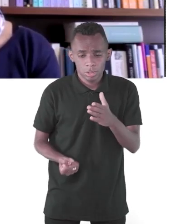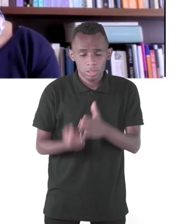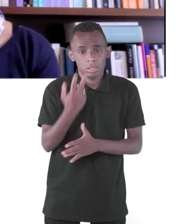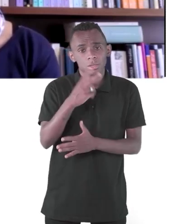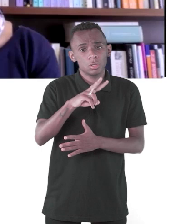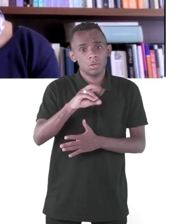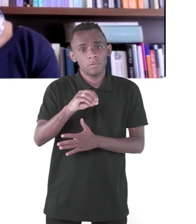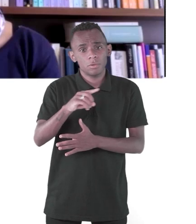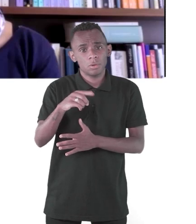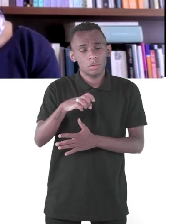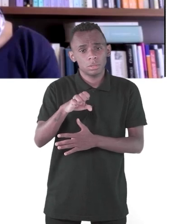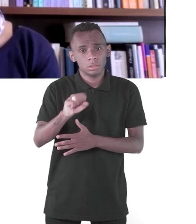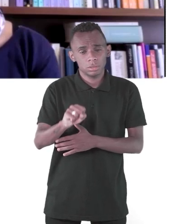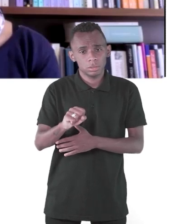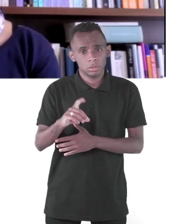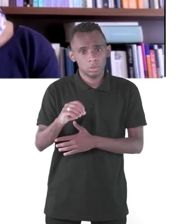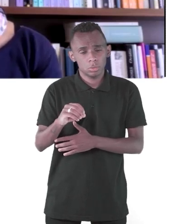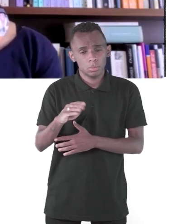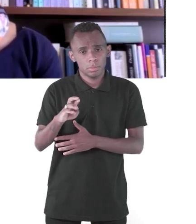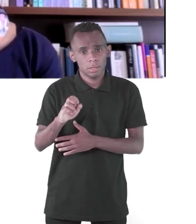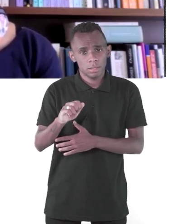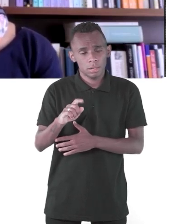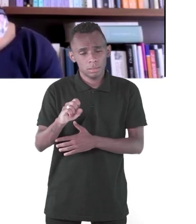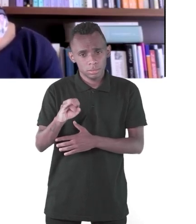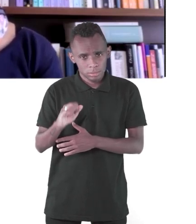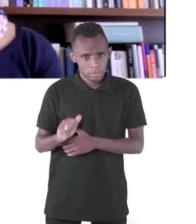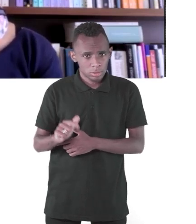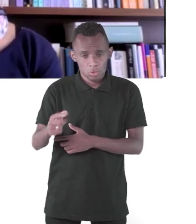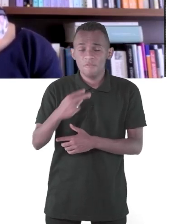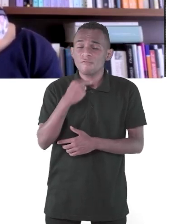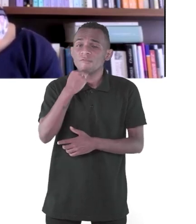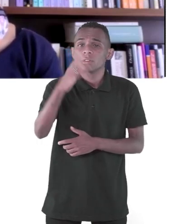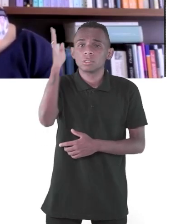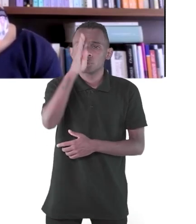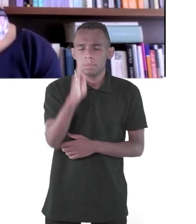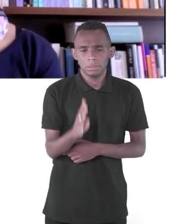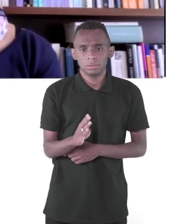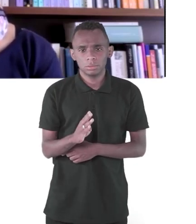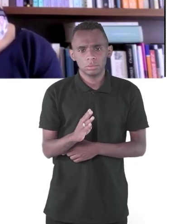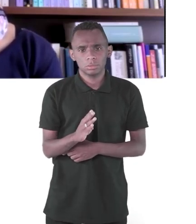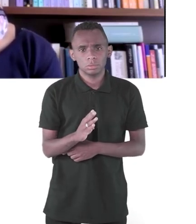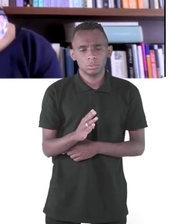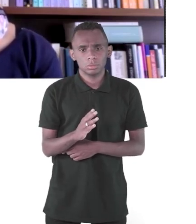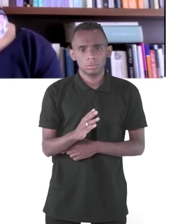que é o Vozes do Brasil, numa espécie de contraponto